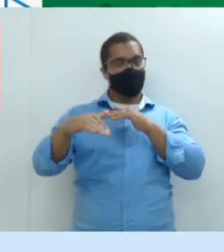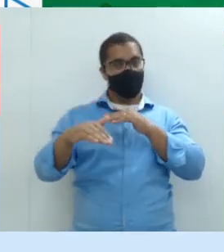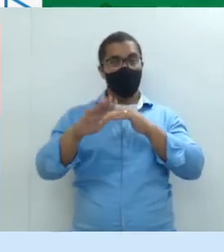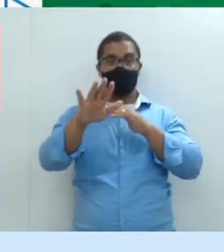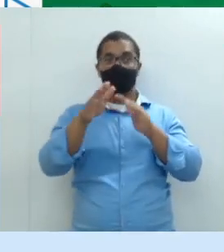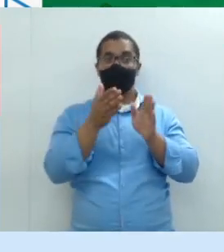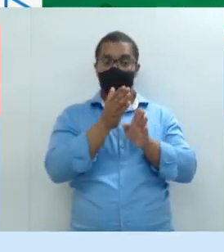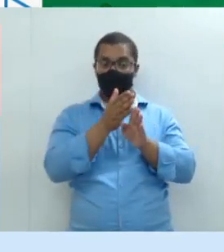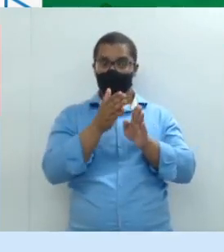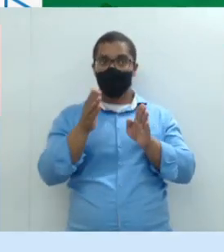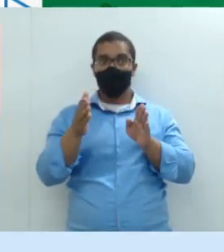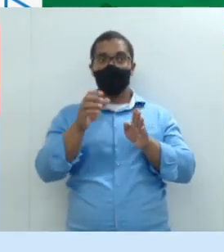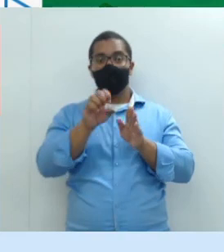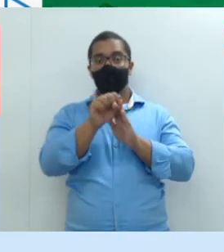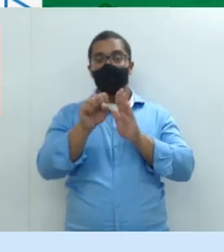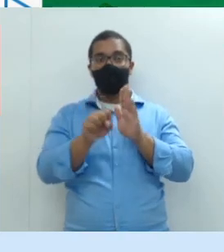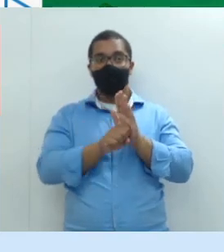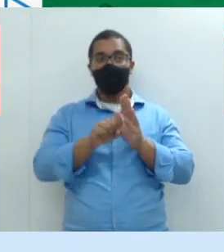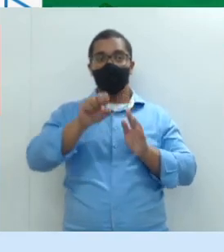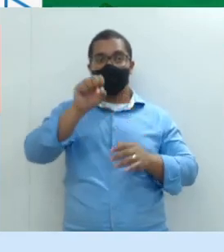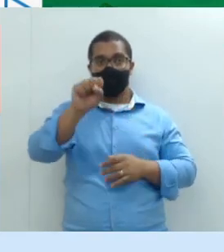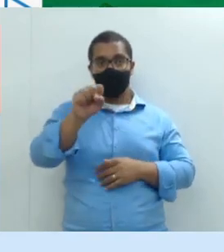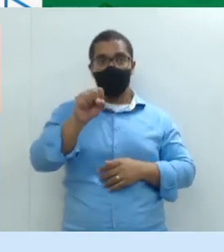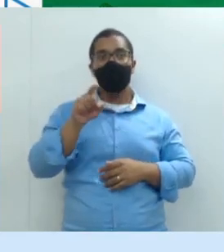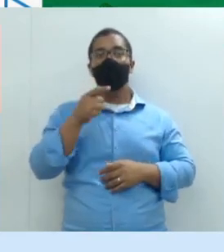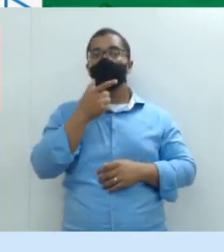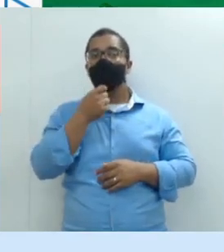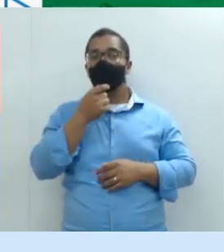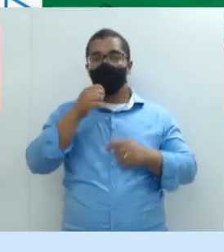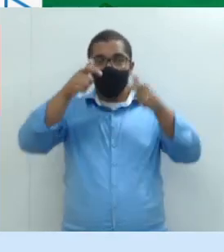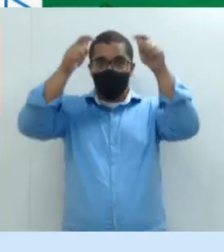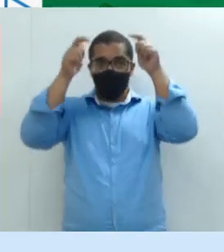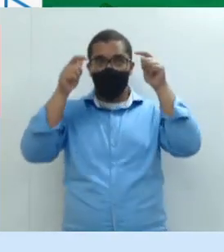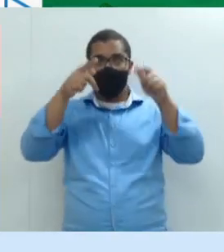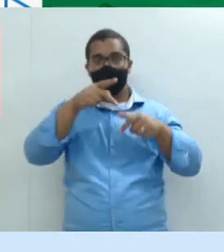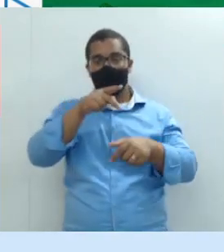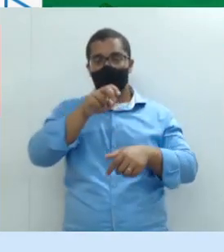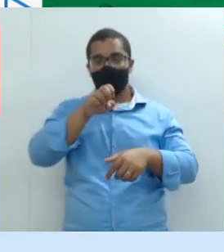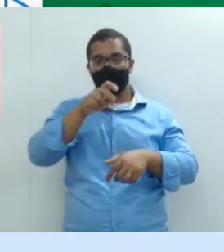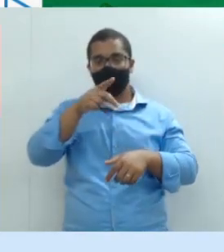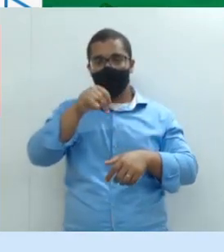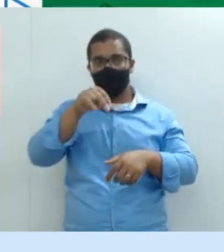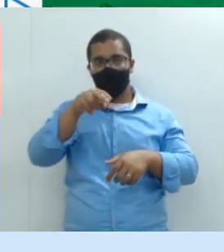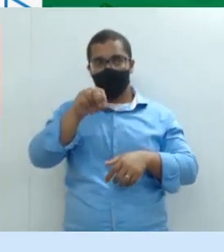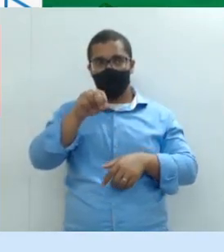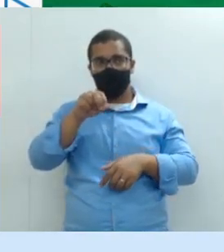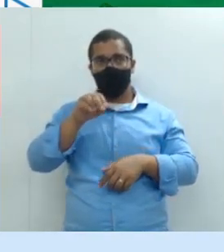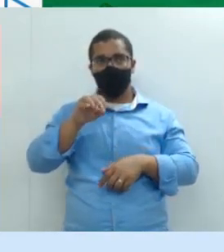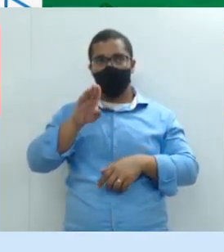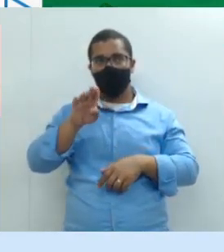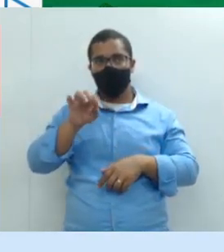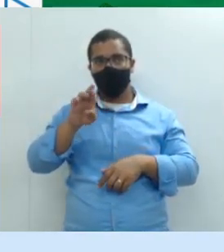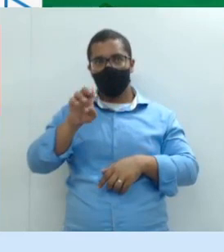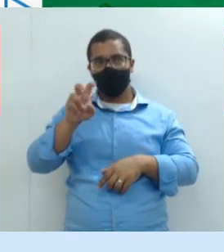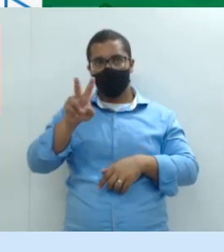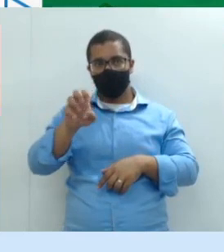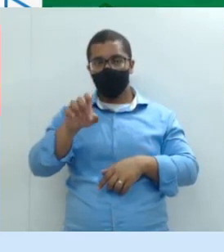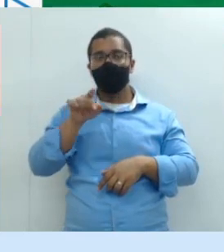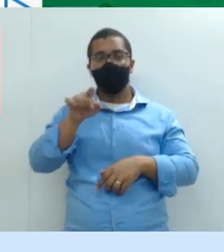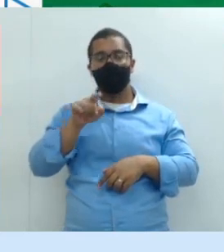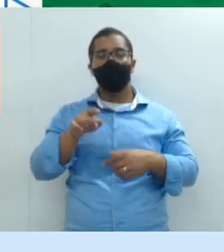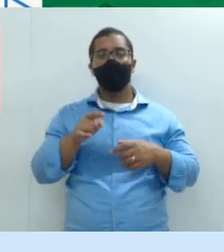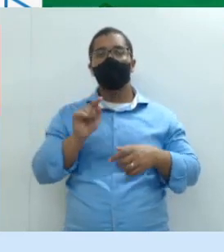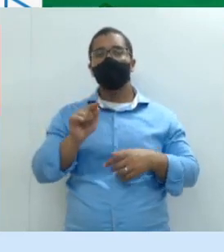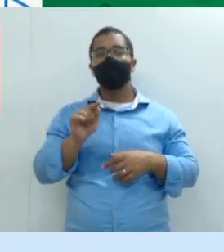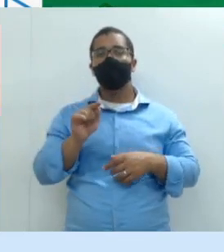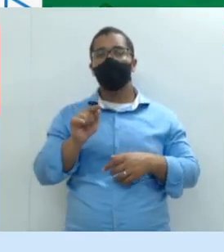século VIII, o rei carolígio Pipino, né, Pipino Breve, como será chamado porque ele era pequenininho, vai fazer uma doação, né,